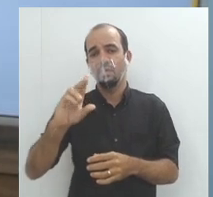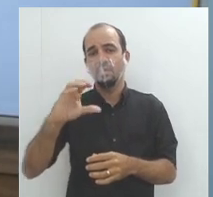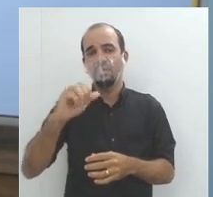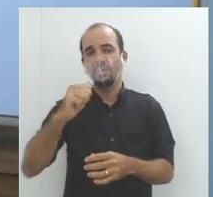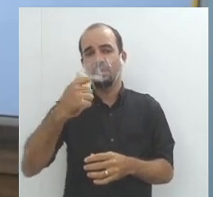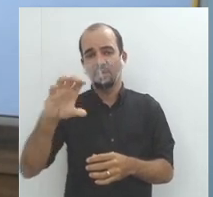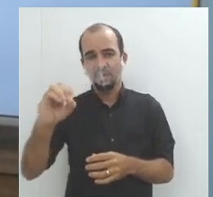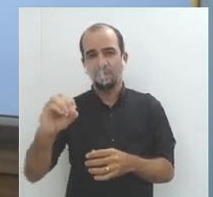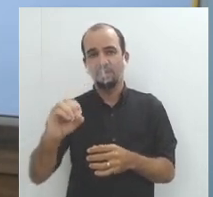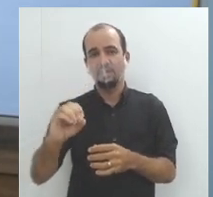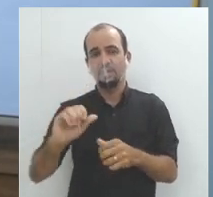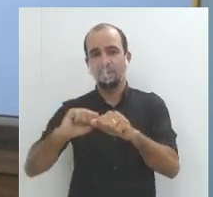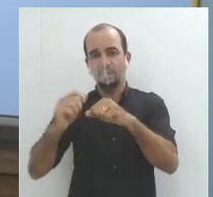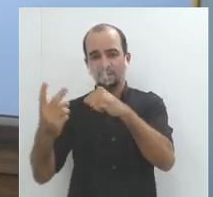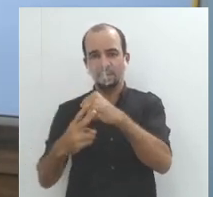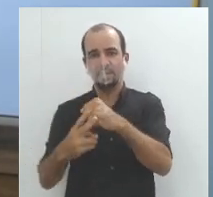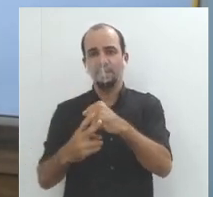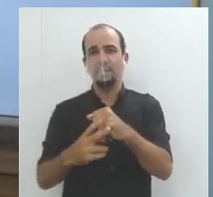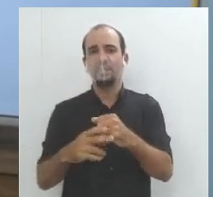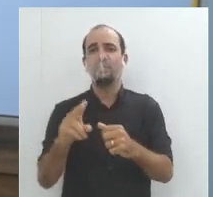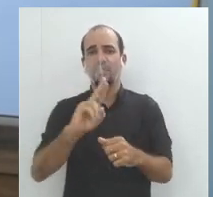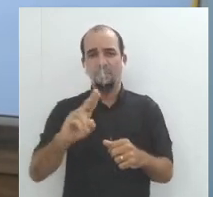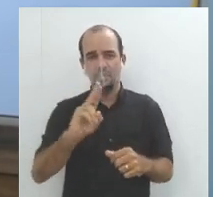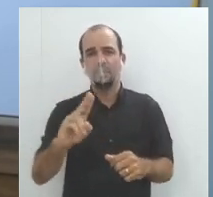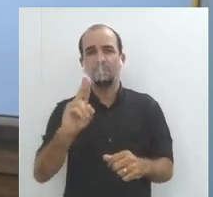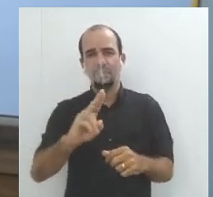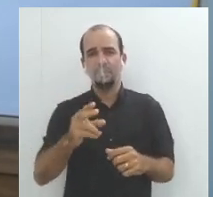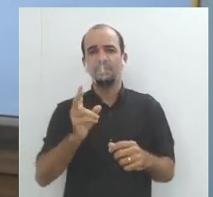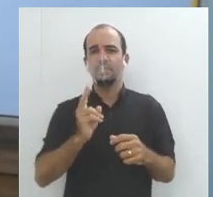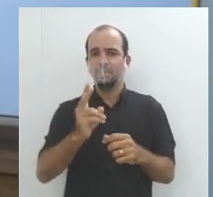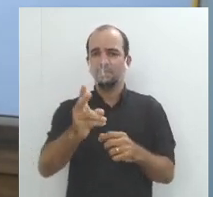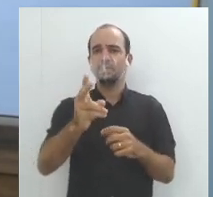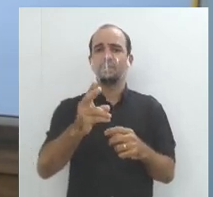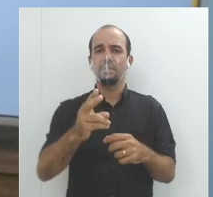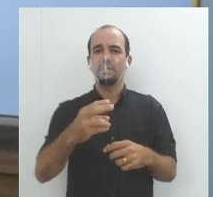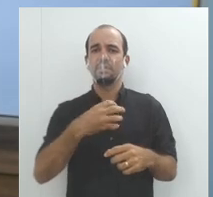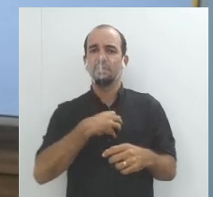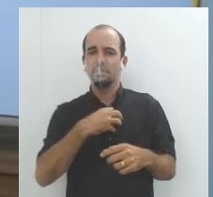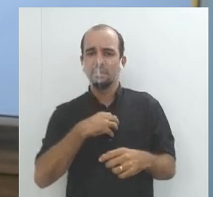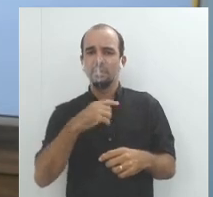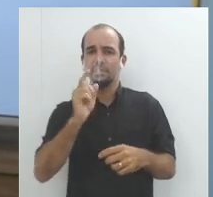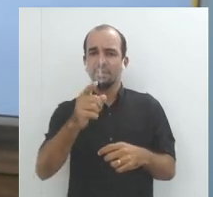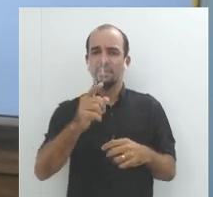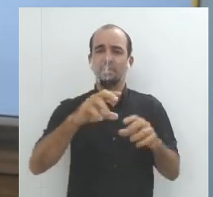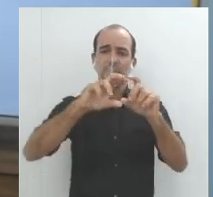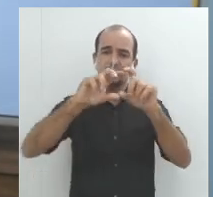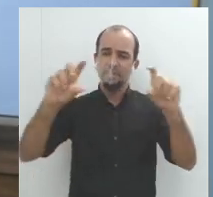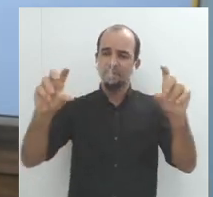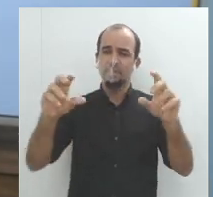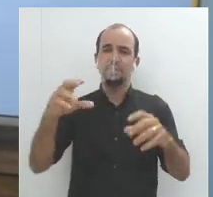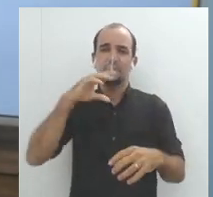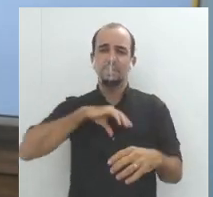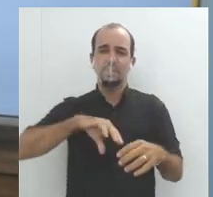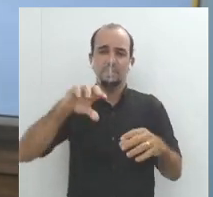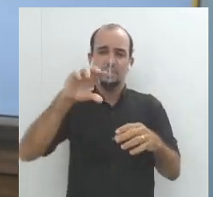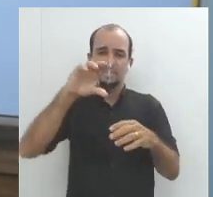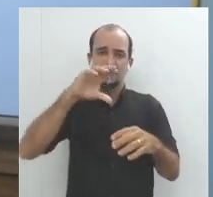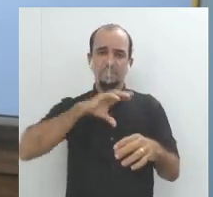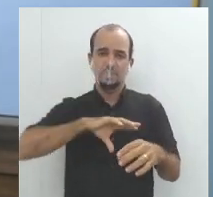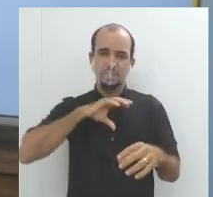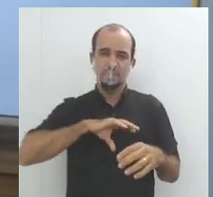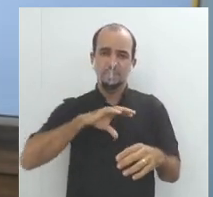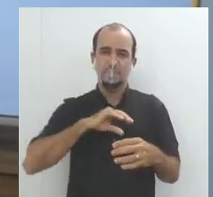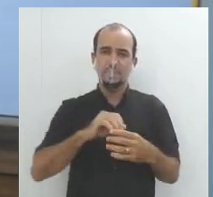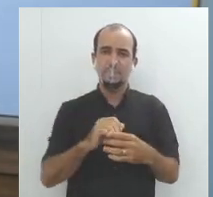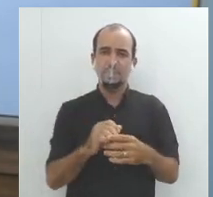língua portuguesa, as locuções nada mais são do que um conjunto com duas,